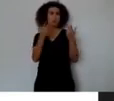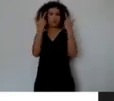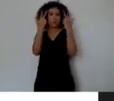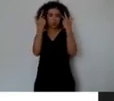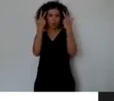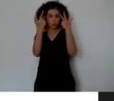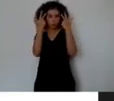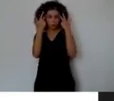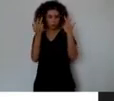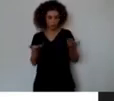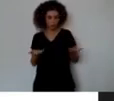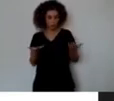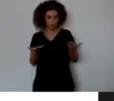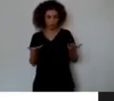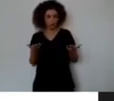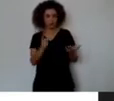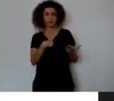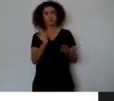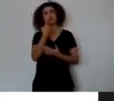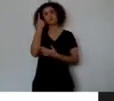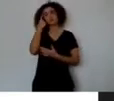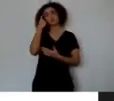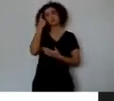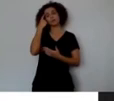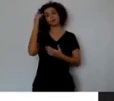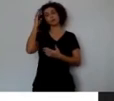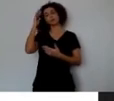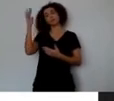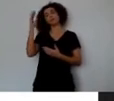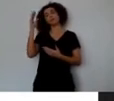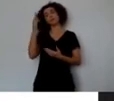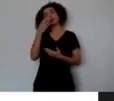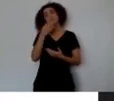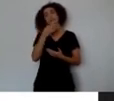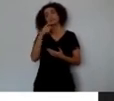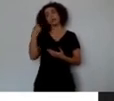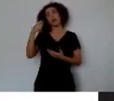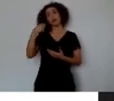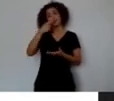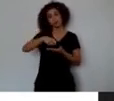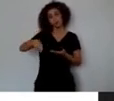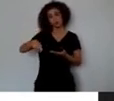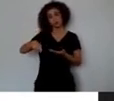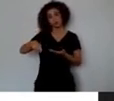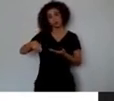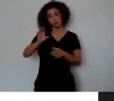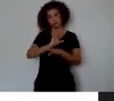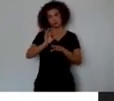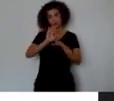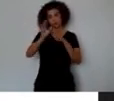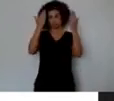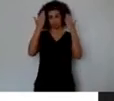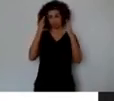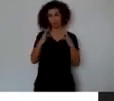E aí, quando a gente pensa nos principais autores do curso de psicologia, eles são brancos. Freud, Skinner, Carl Rogers, todos